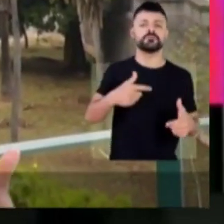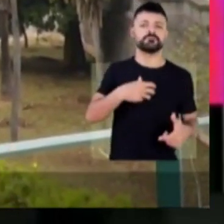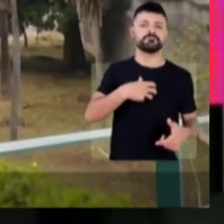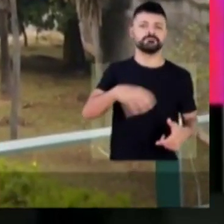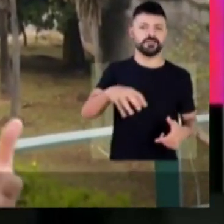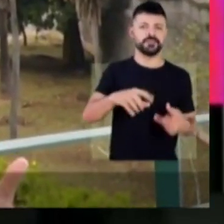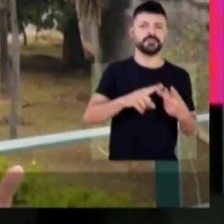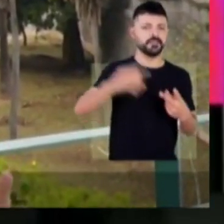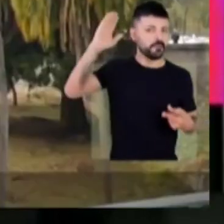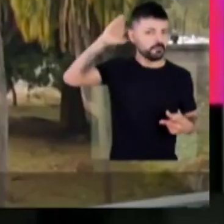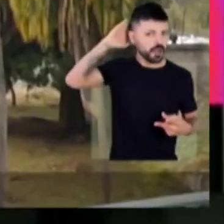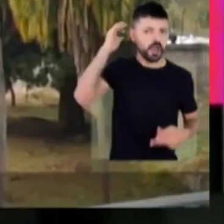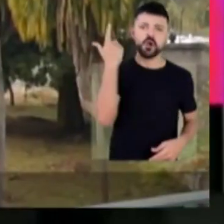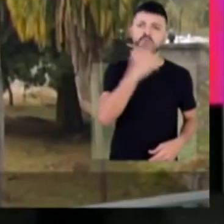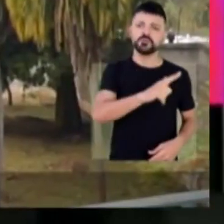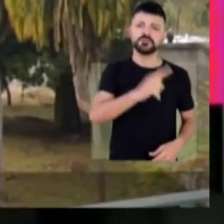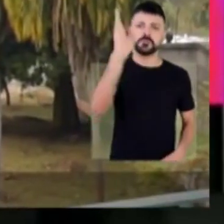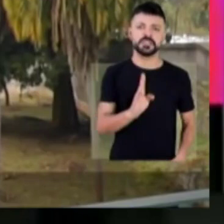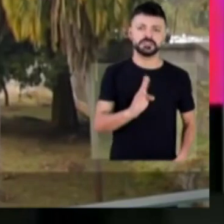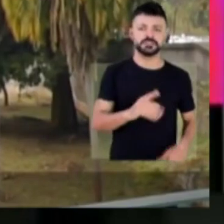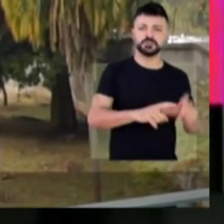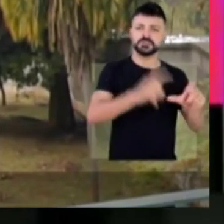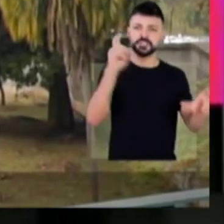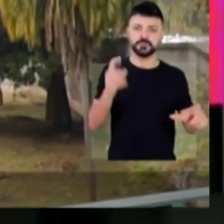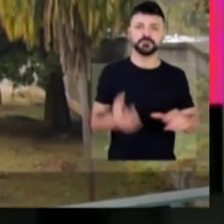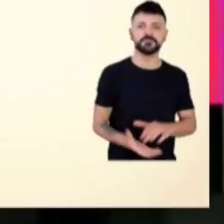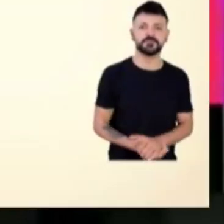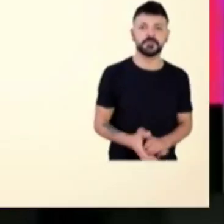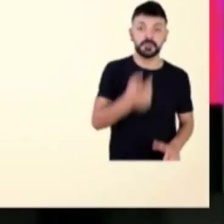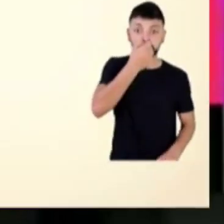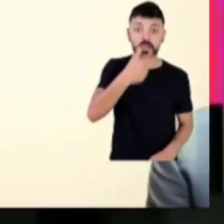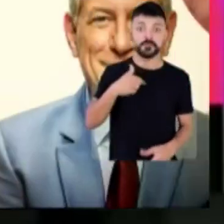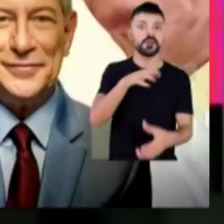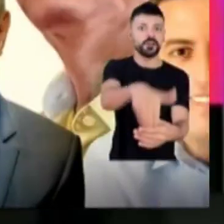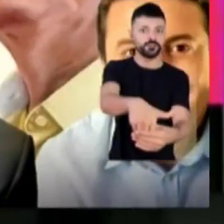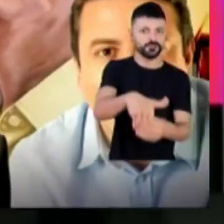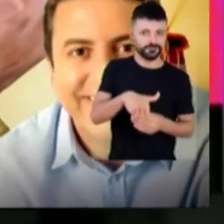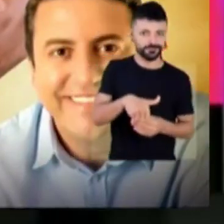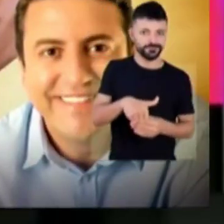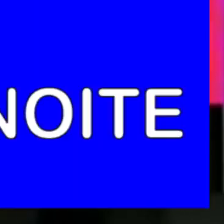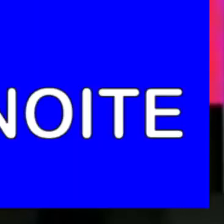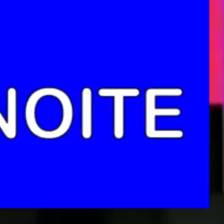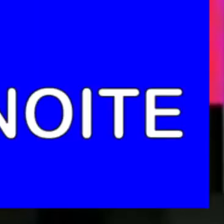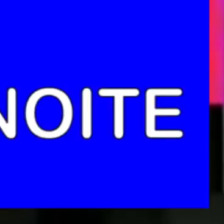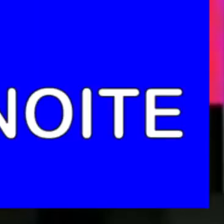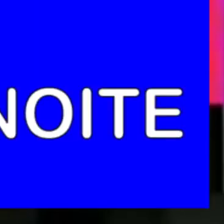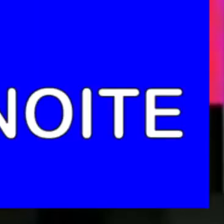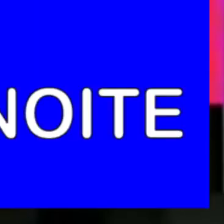mão, na Bahia, no Pará, para ter o Brasil independente. Se acomoda que eu vou.